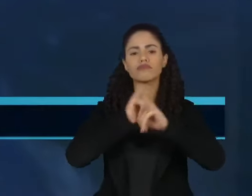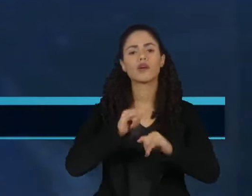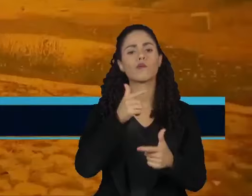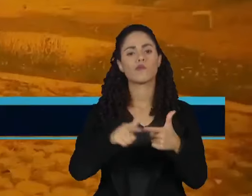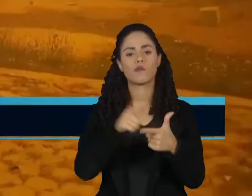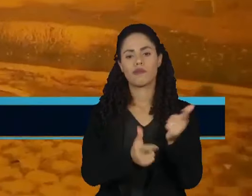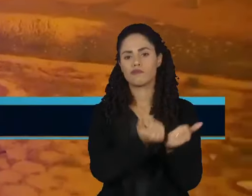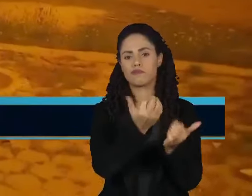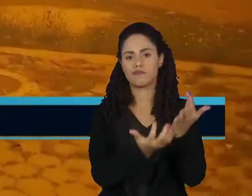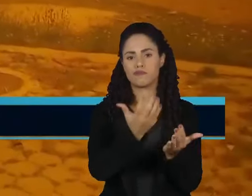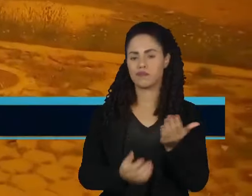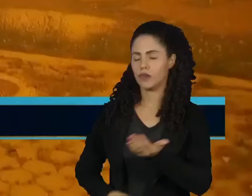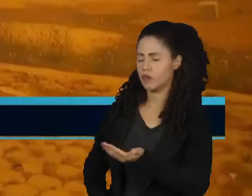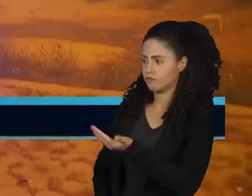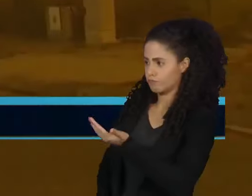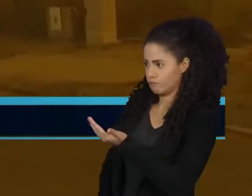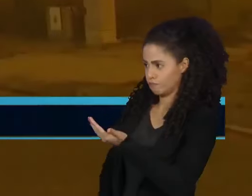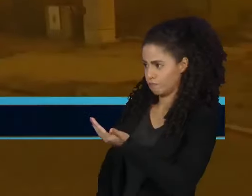fogo.